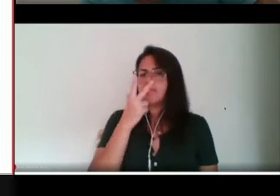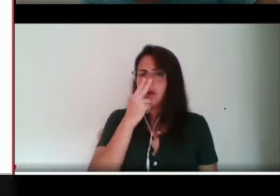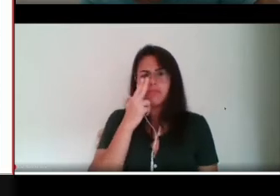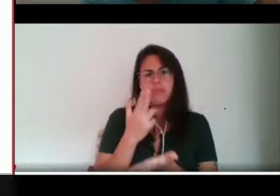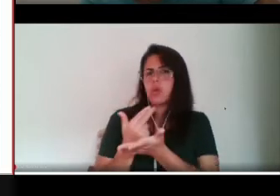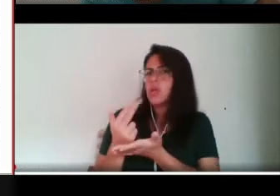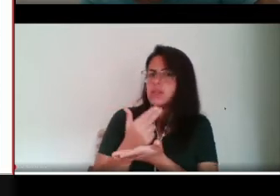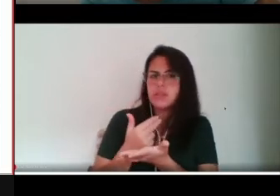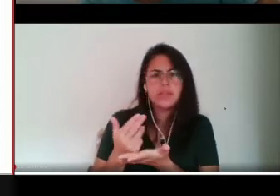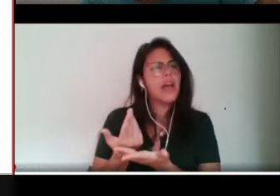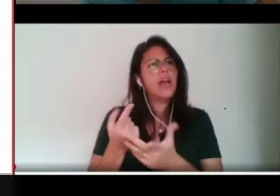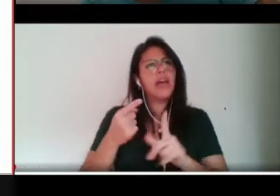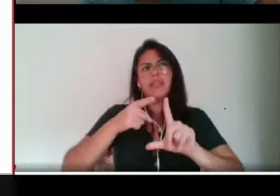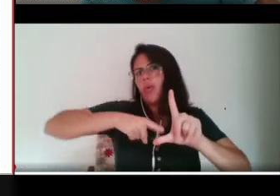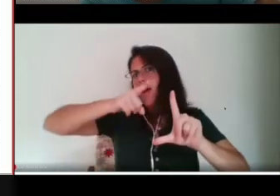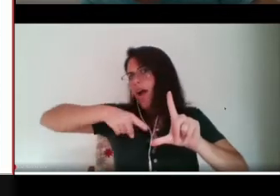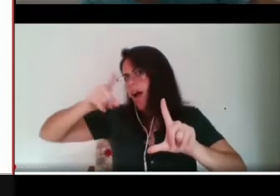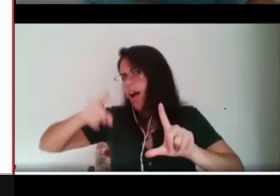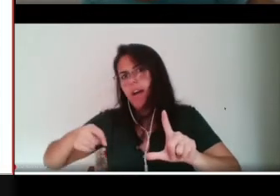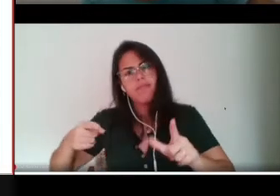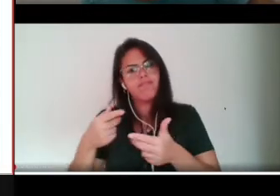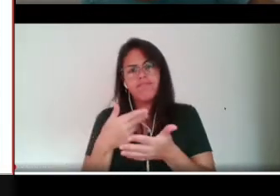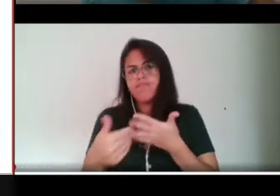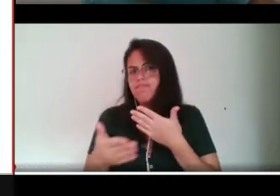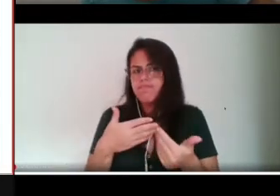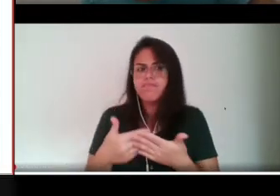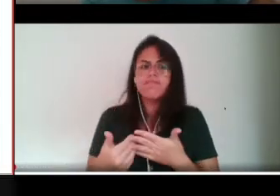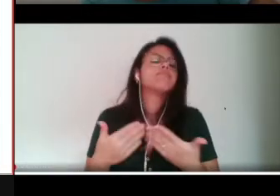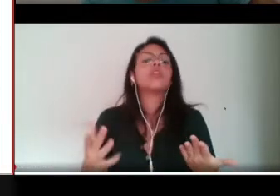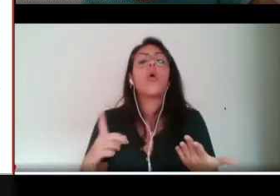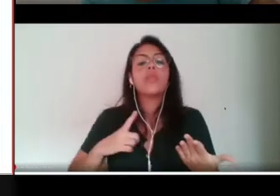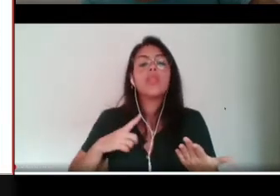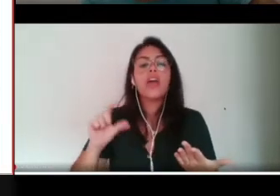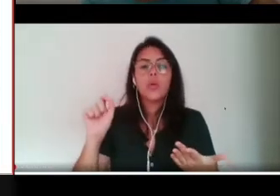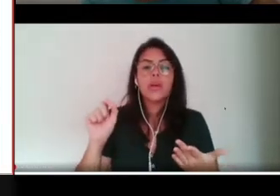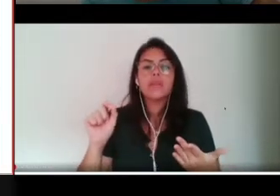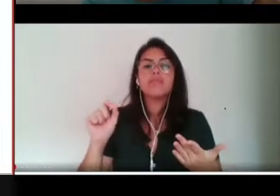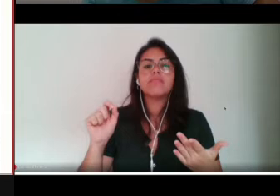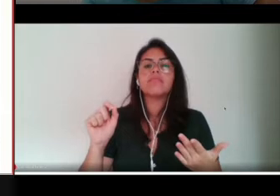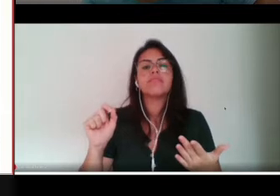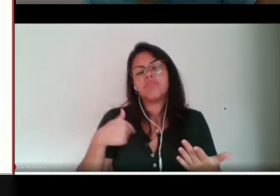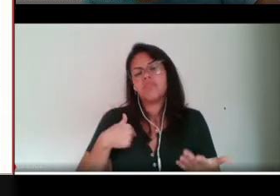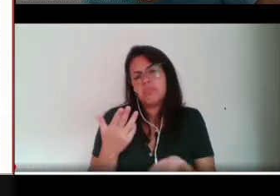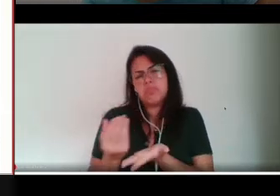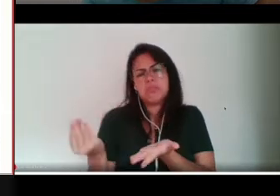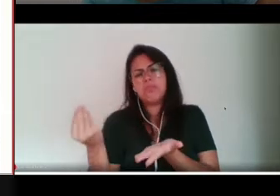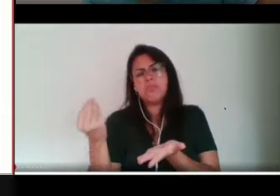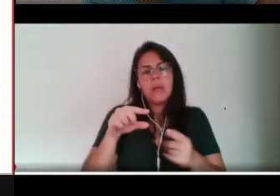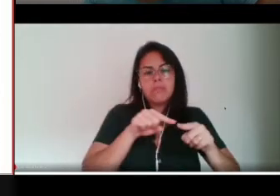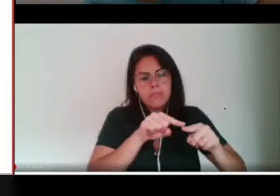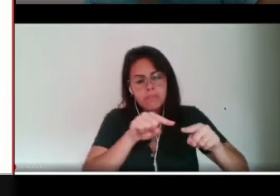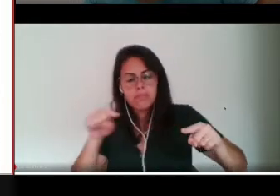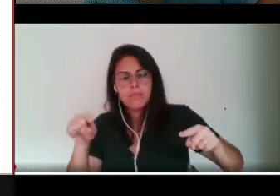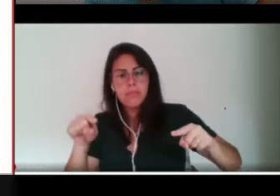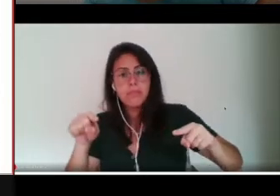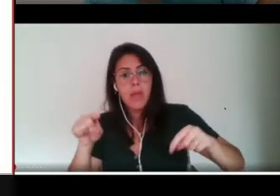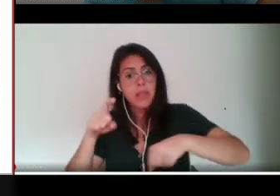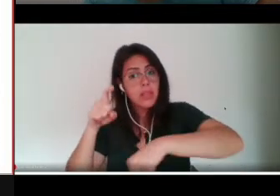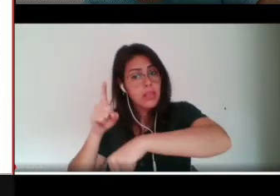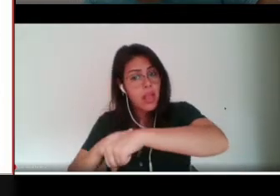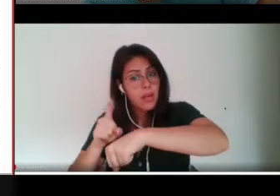assim. E no meu esquema, eu vou ter aqui o tempo, certo? E aqui eu vou ter